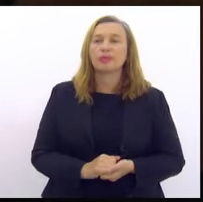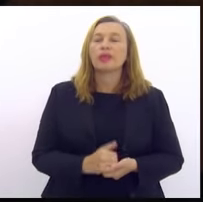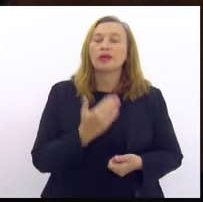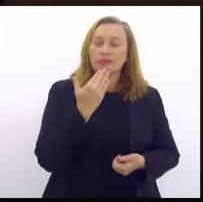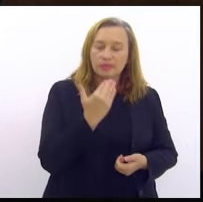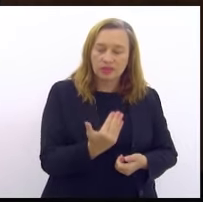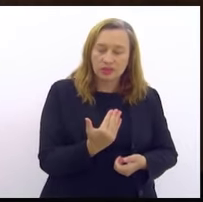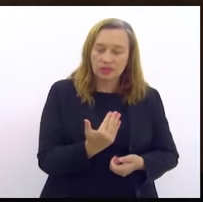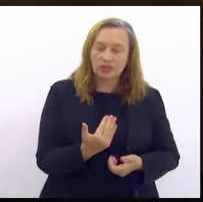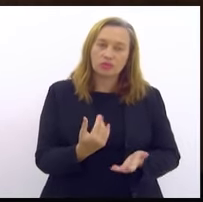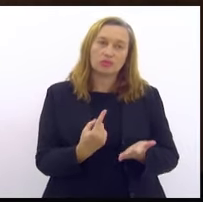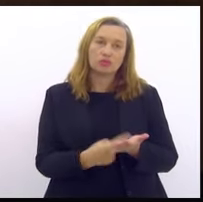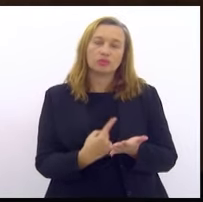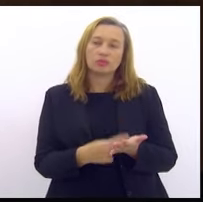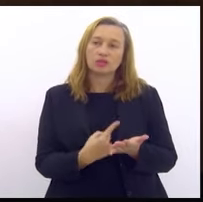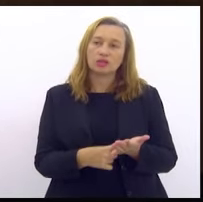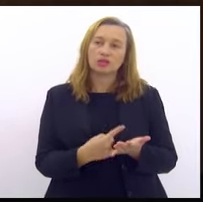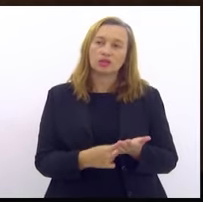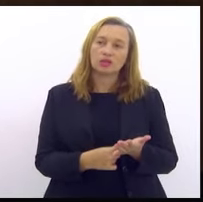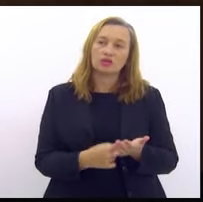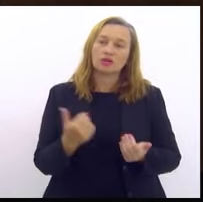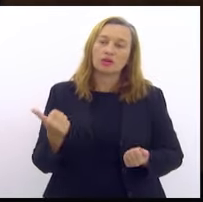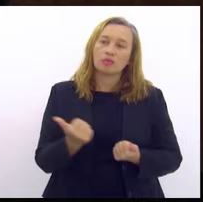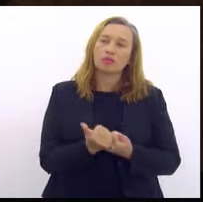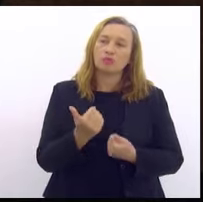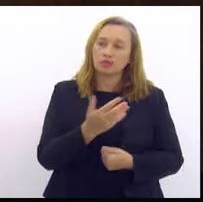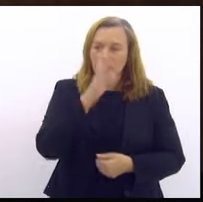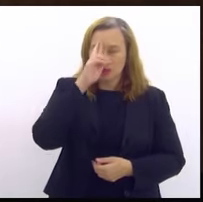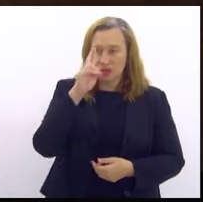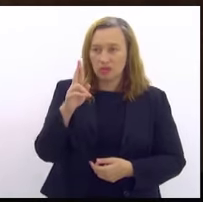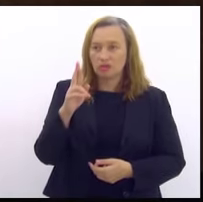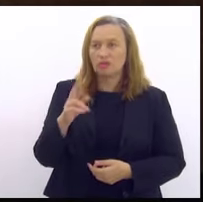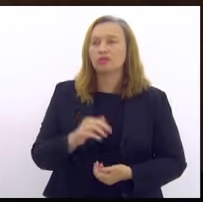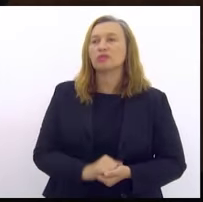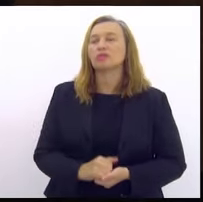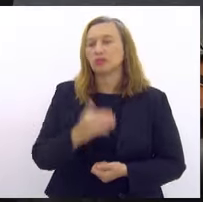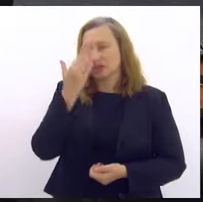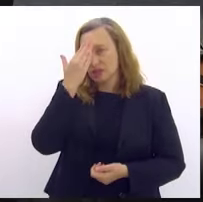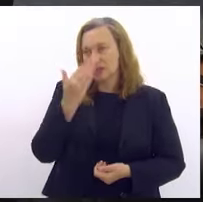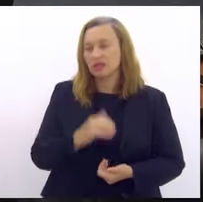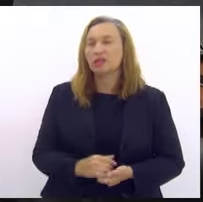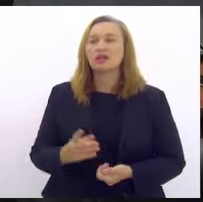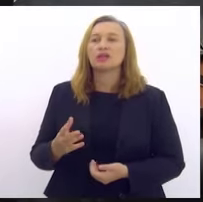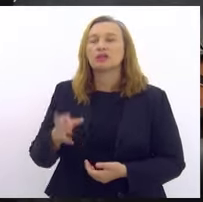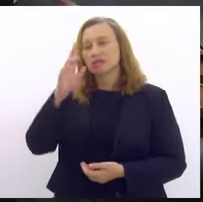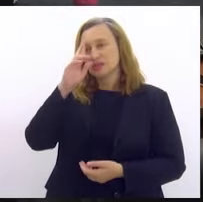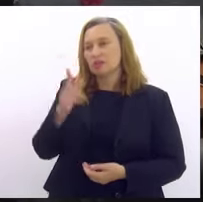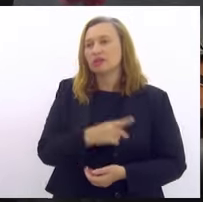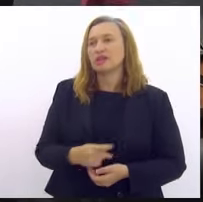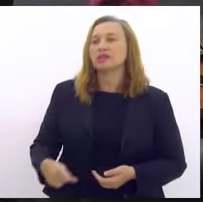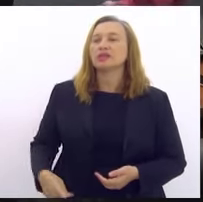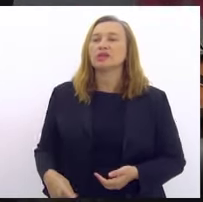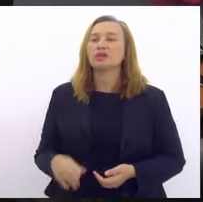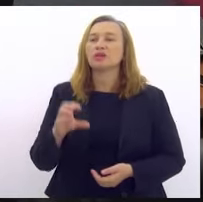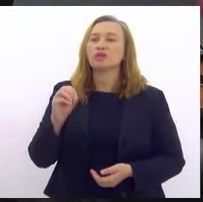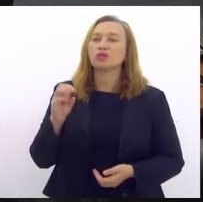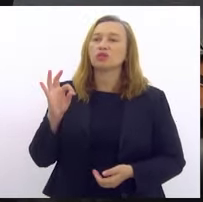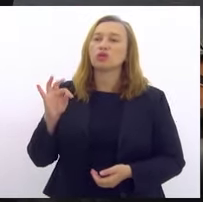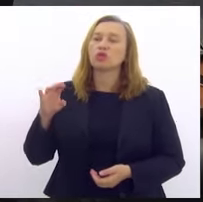solicito o agendamento e conto aí com o apoio de Vossa Excelência. Muito obrigada. Muito obrigado, senhor presidente. Carla Machado. Deputado